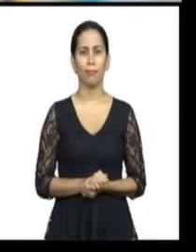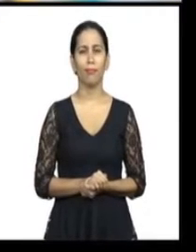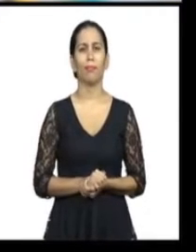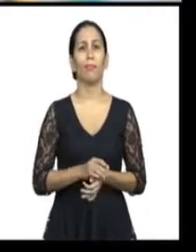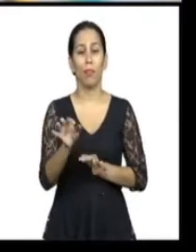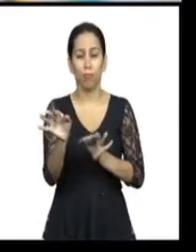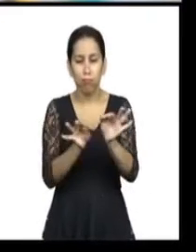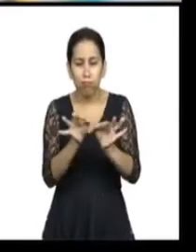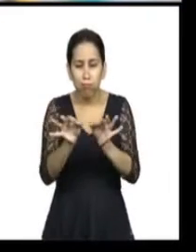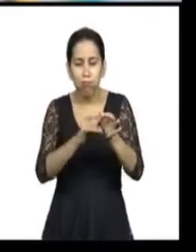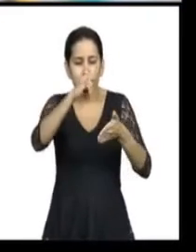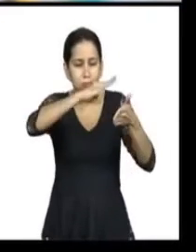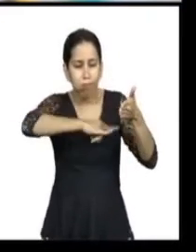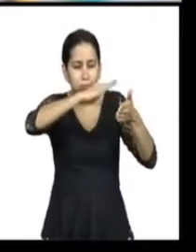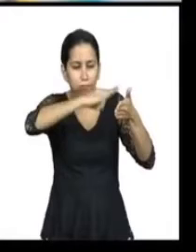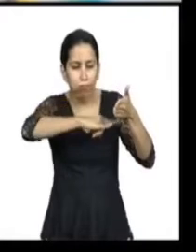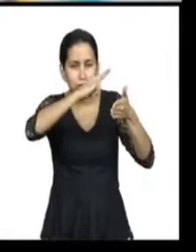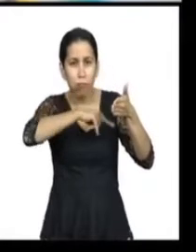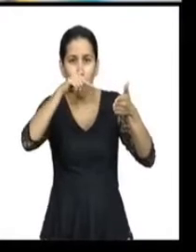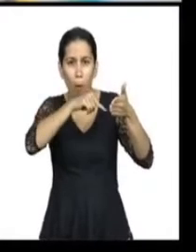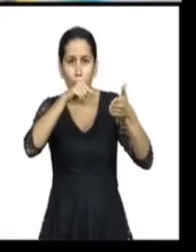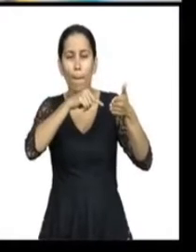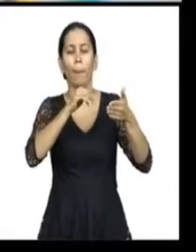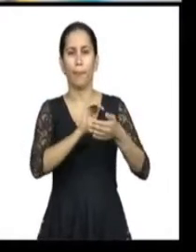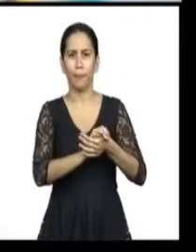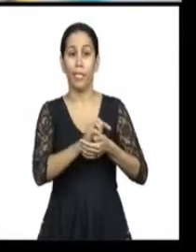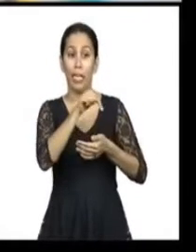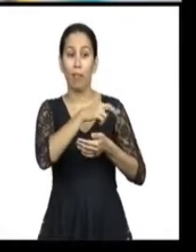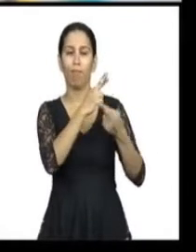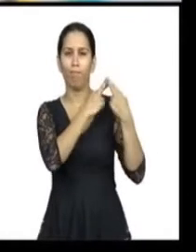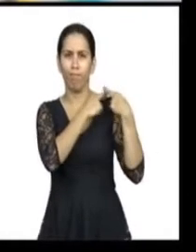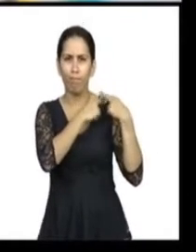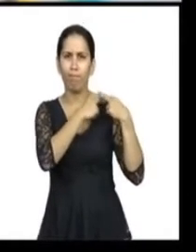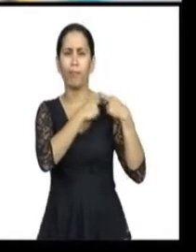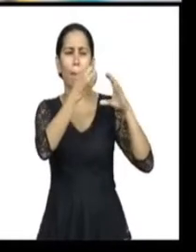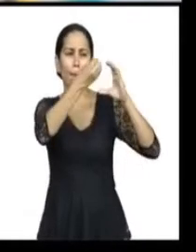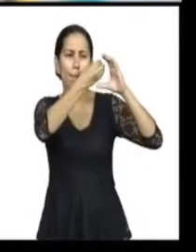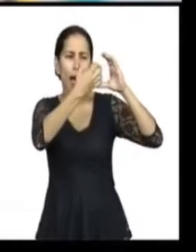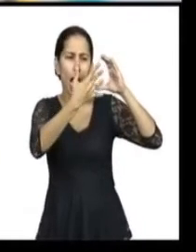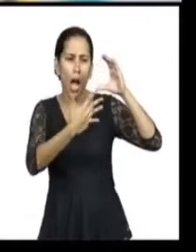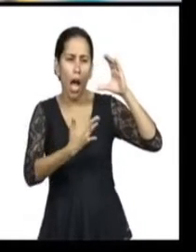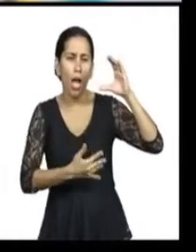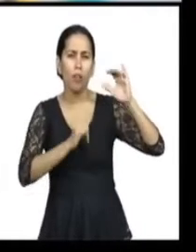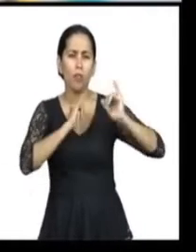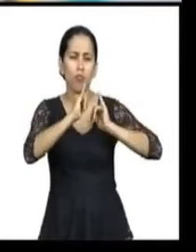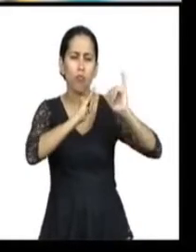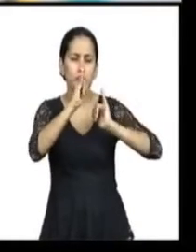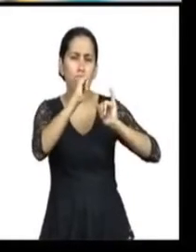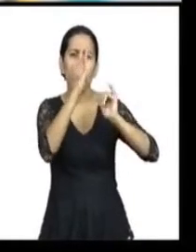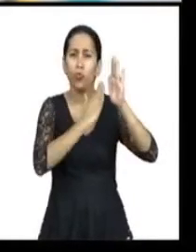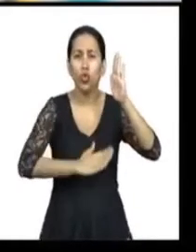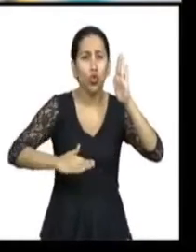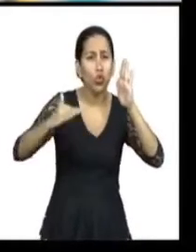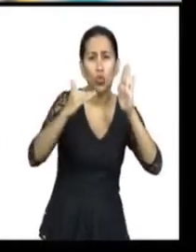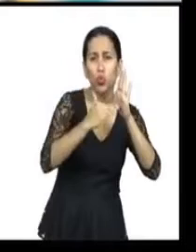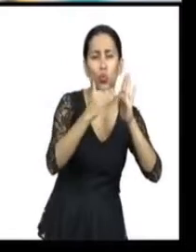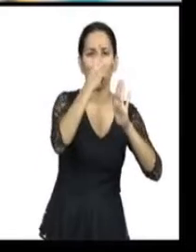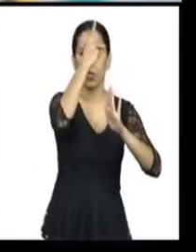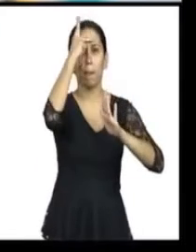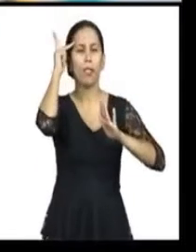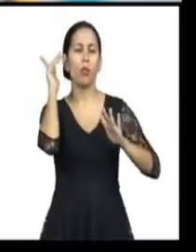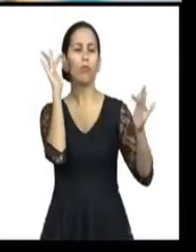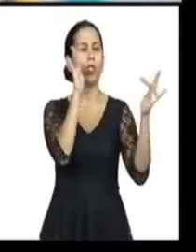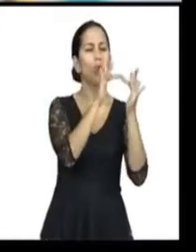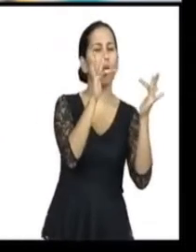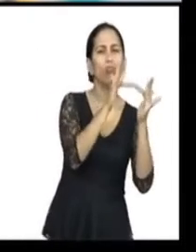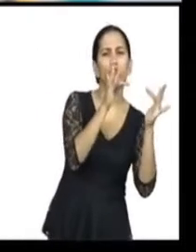O plano de fogo é a descrição de todo o planejamento para a detonação. O foco dele é a segurança das pessoas envolvidas, direta